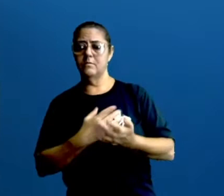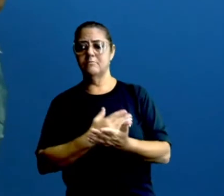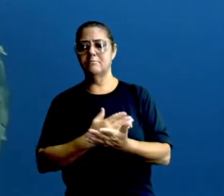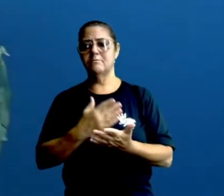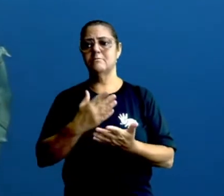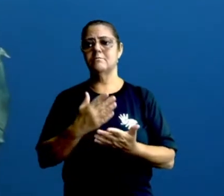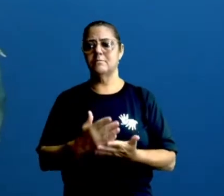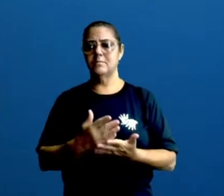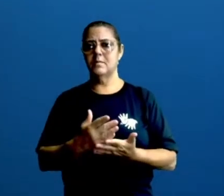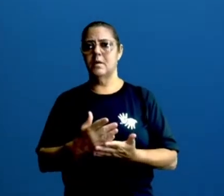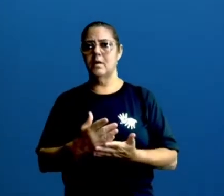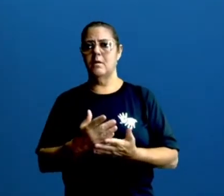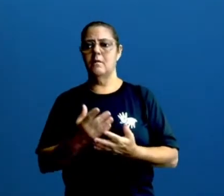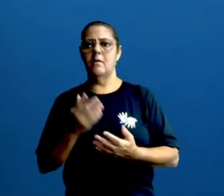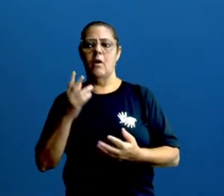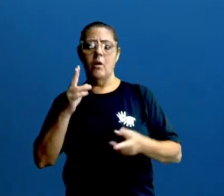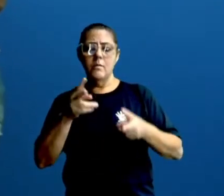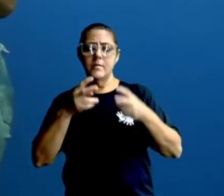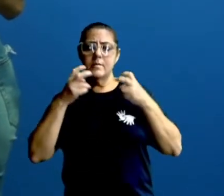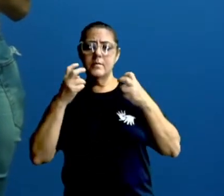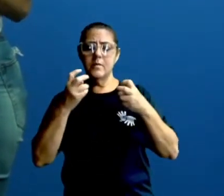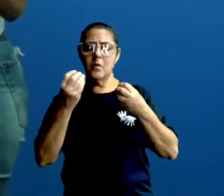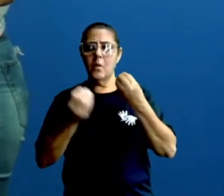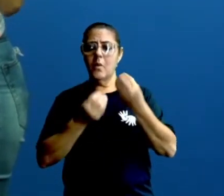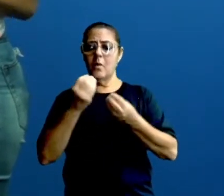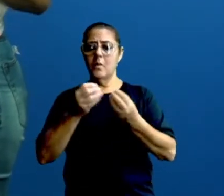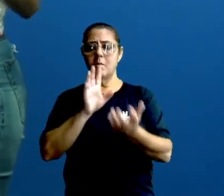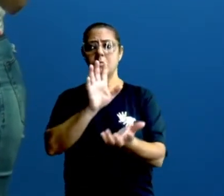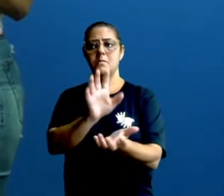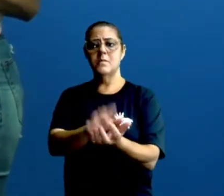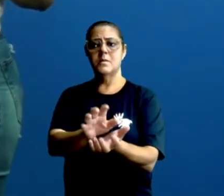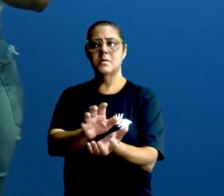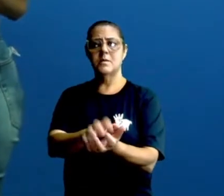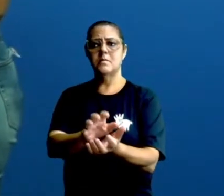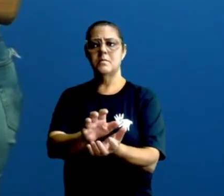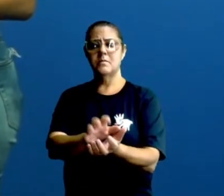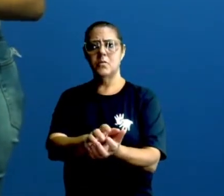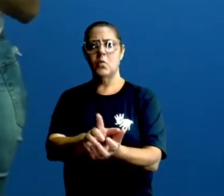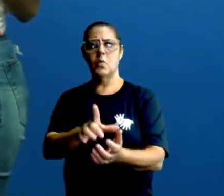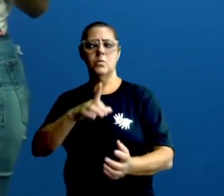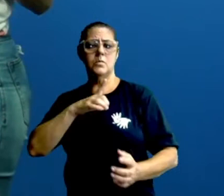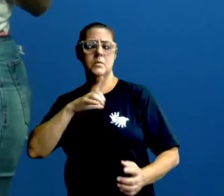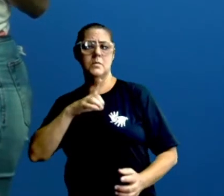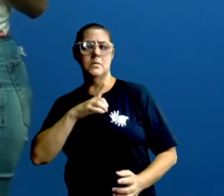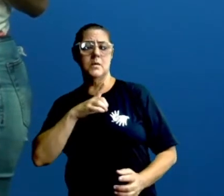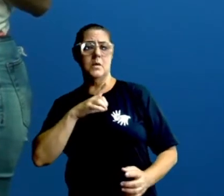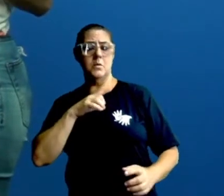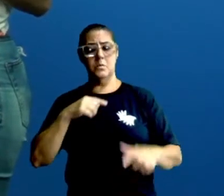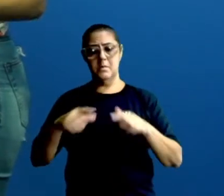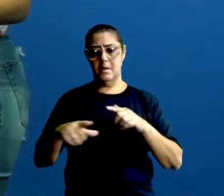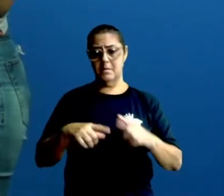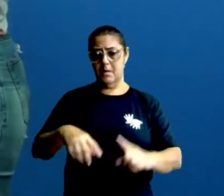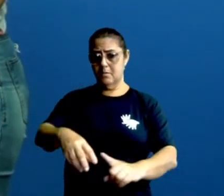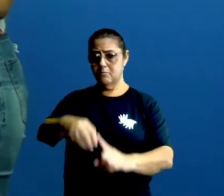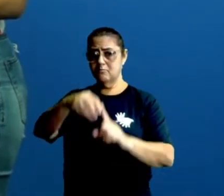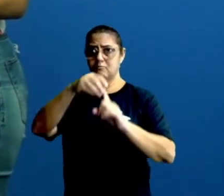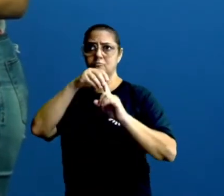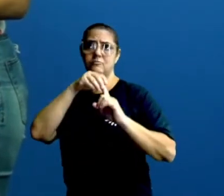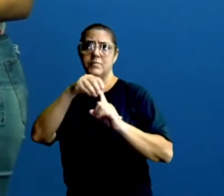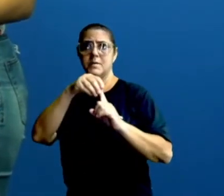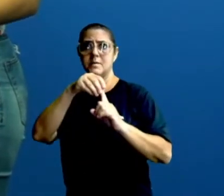daí, a gente vê como a capitania de Pernambuco ela vai desempenhar um papel muito importante para